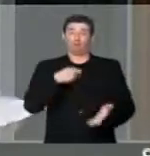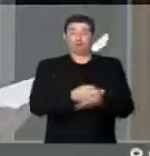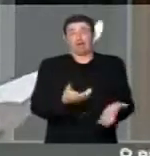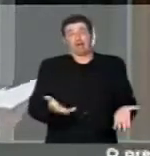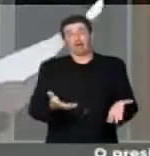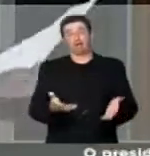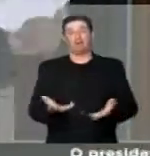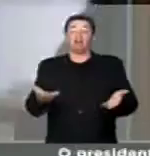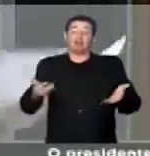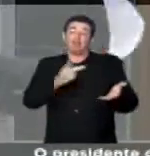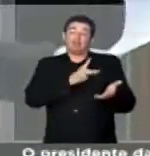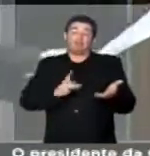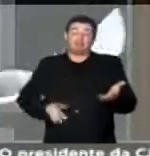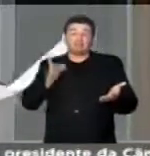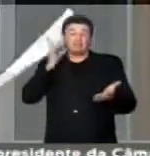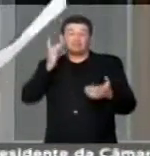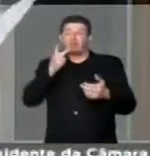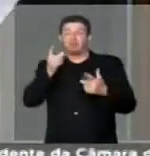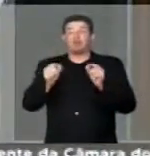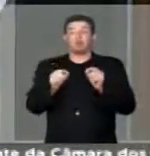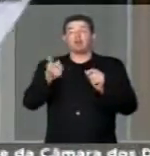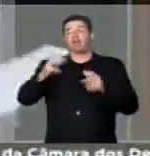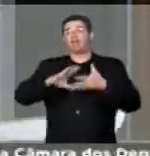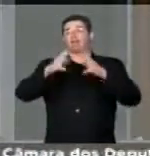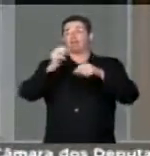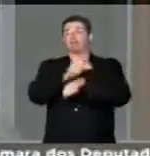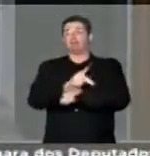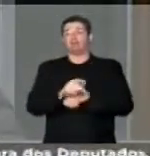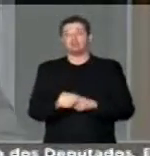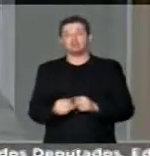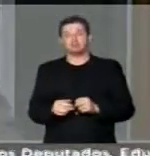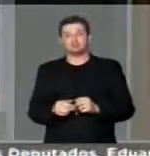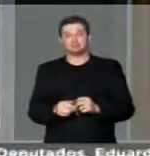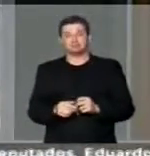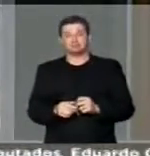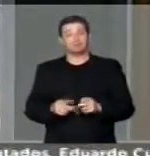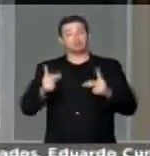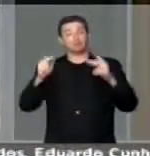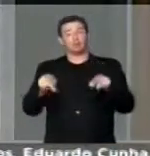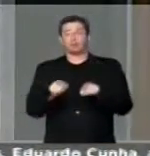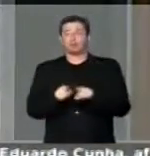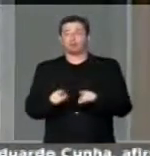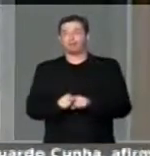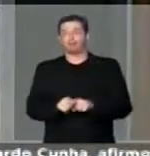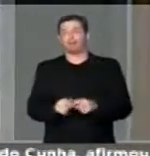E aí chega a presidente e diz que quer fazer uma reforma da Previdência, assim como quer